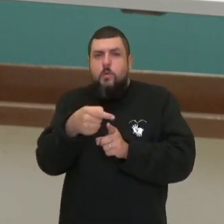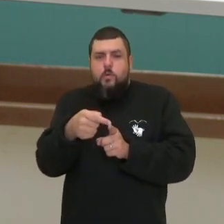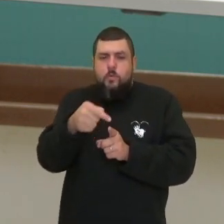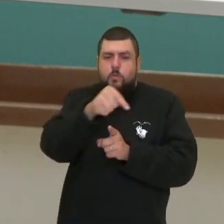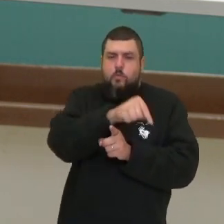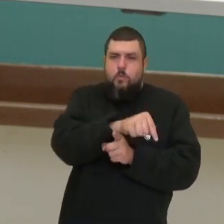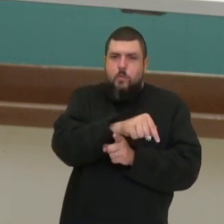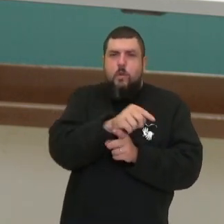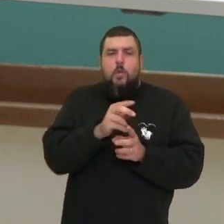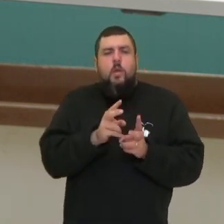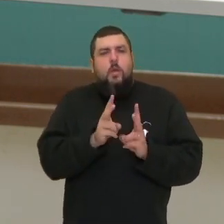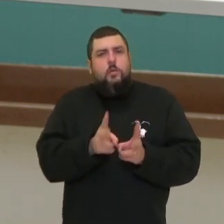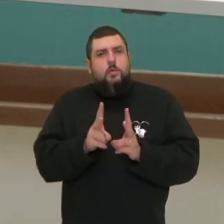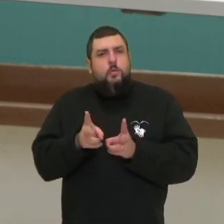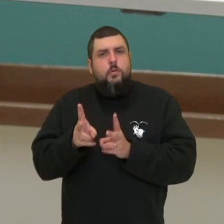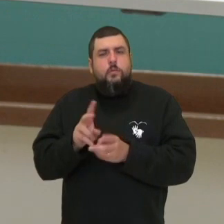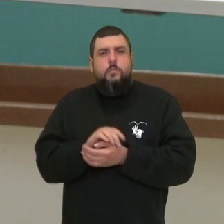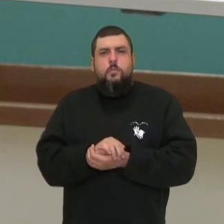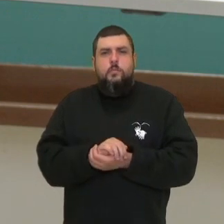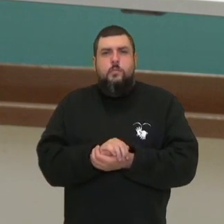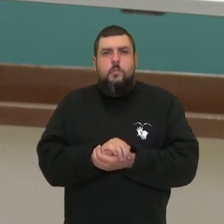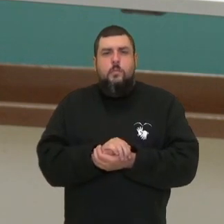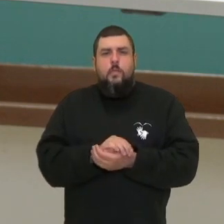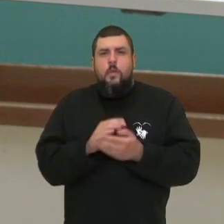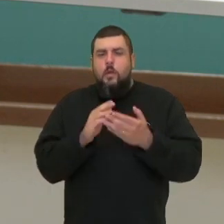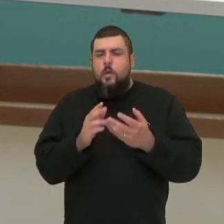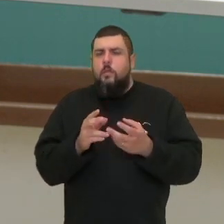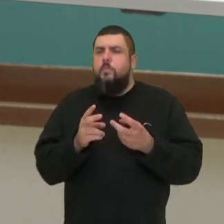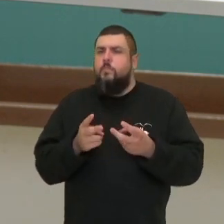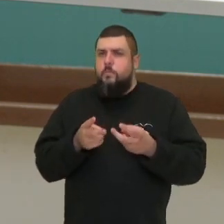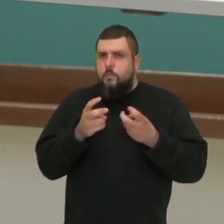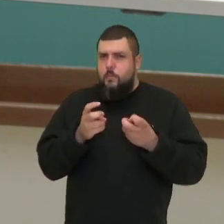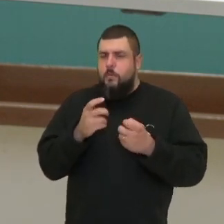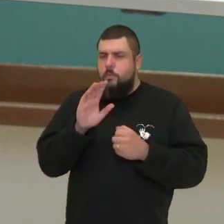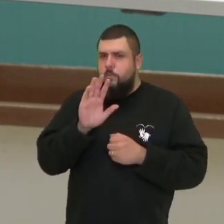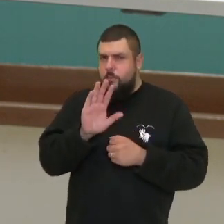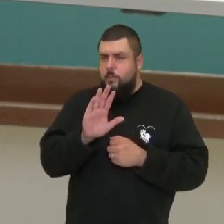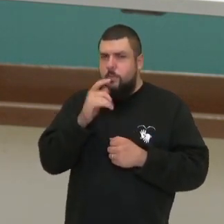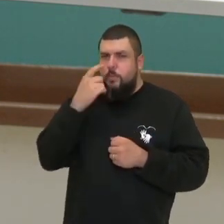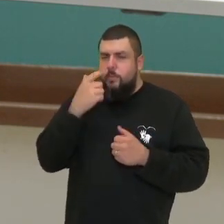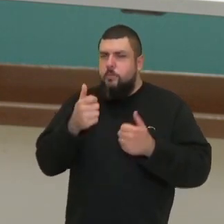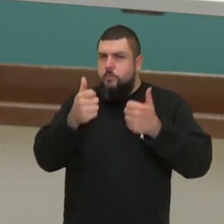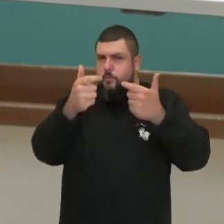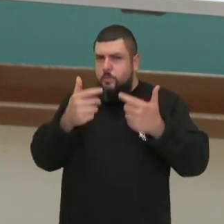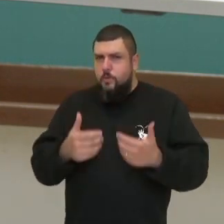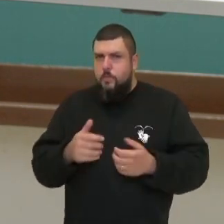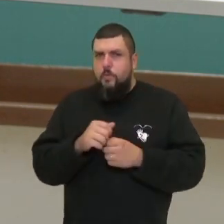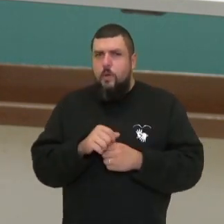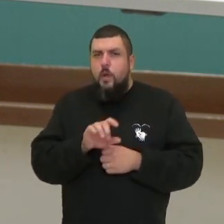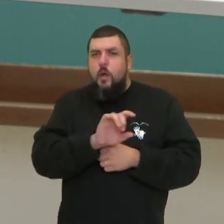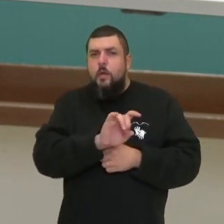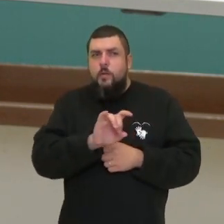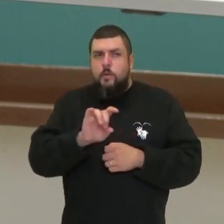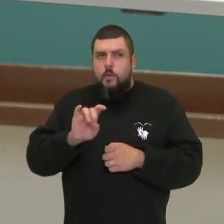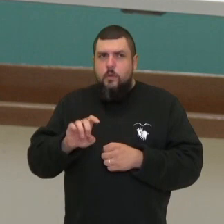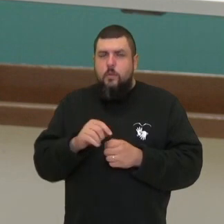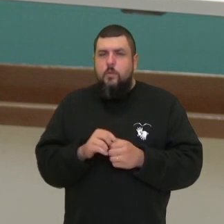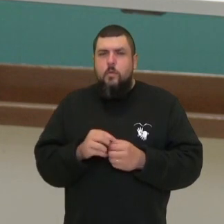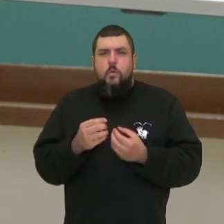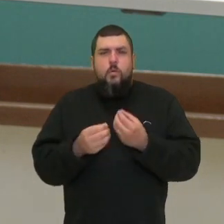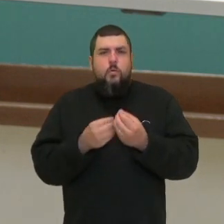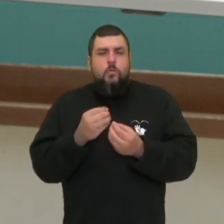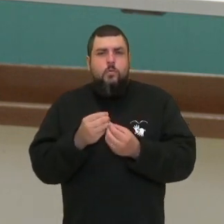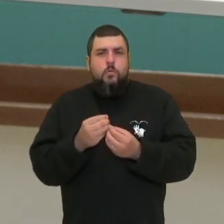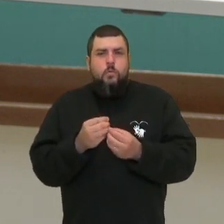sempre constante. Então, olhem aqui comigo, pessoal, pensando na definição de PA. Cada termo, a partir do segundo,